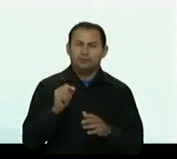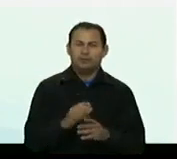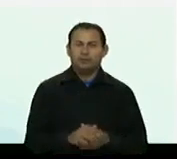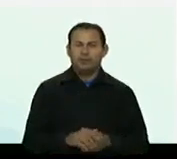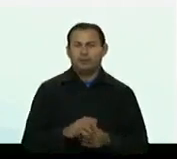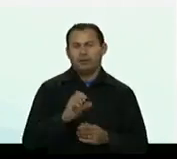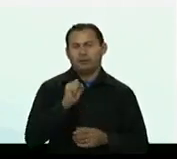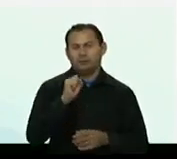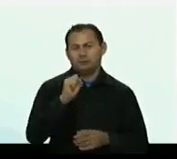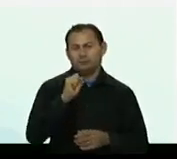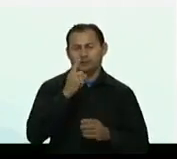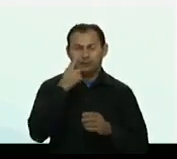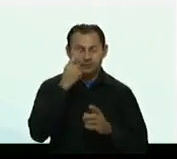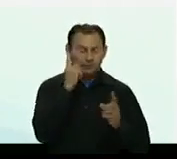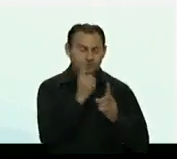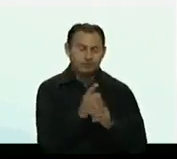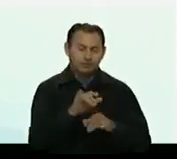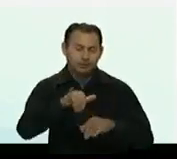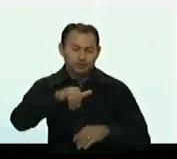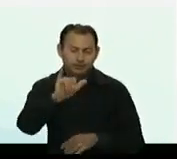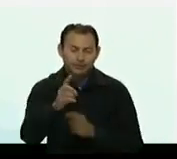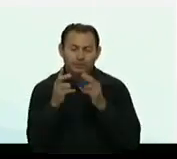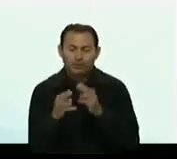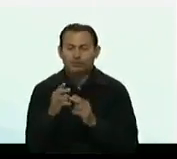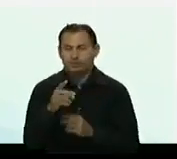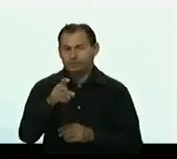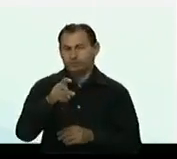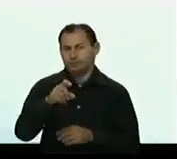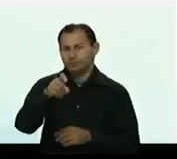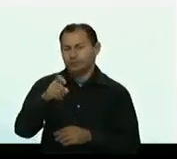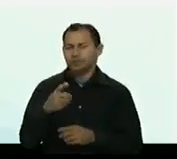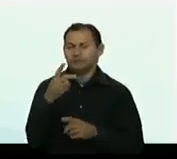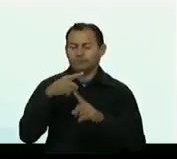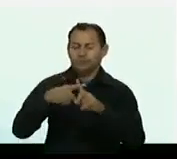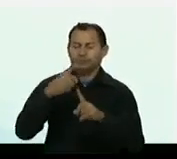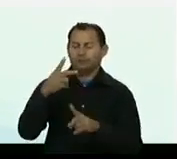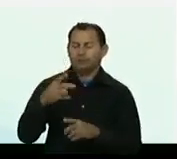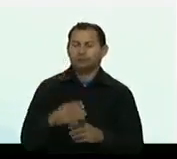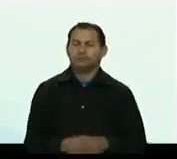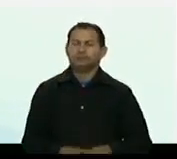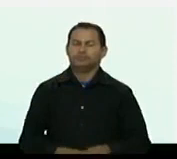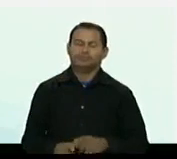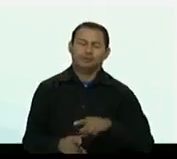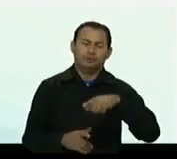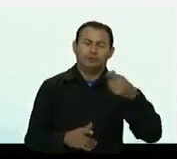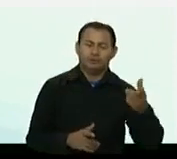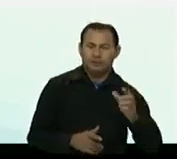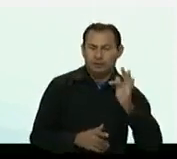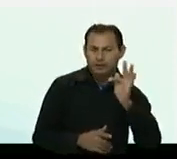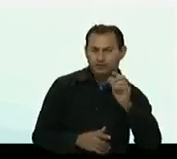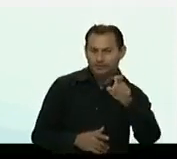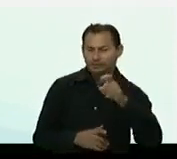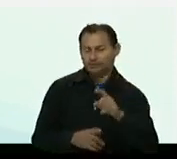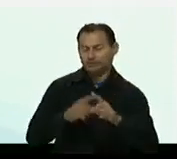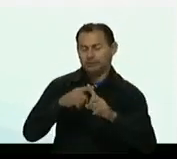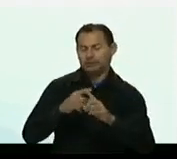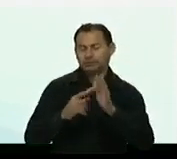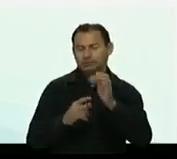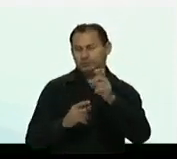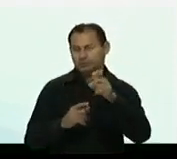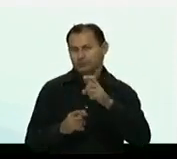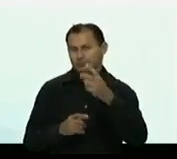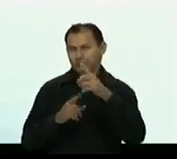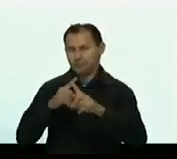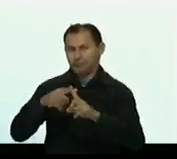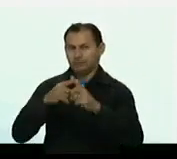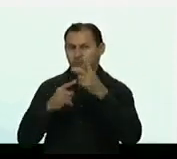há situações que você vai encontrar y é igual a x mais 2. Nós temos uma função. Outras, f de x igual a x mais 2.